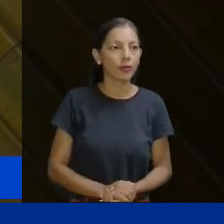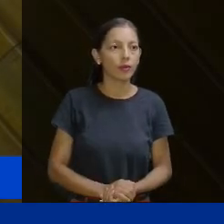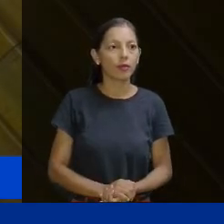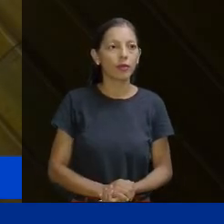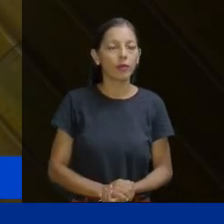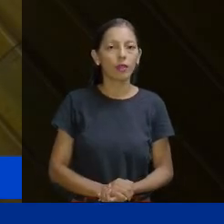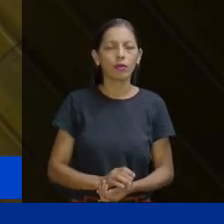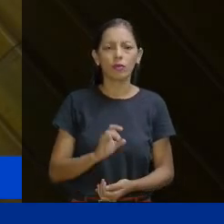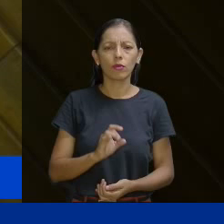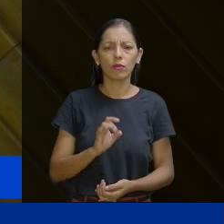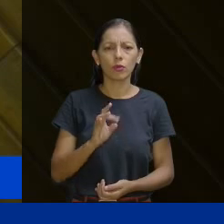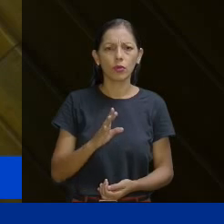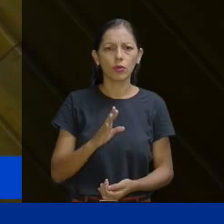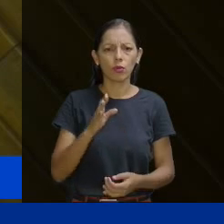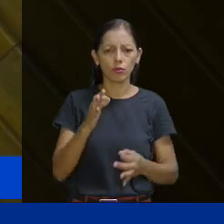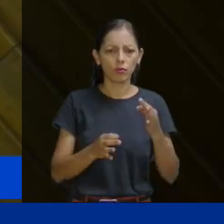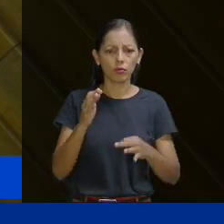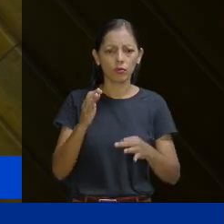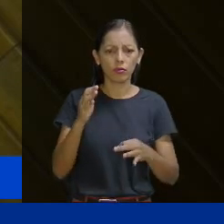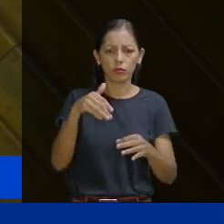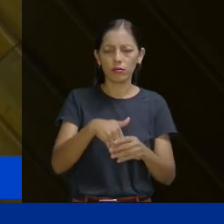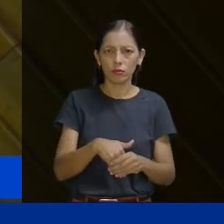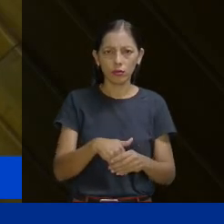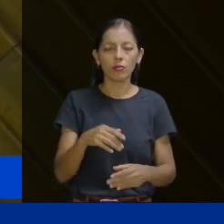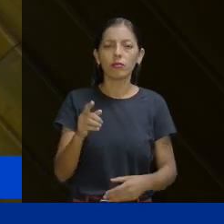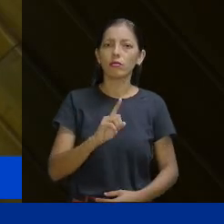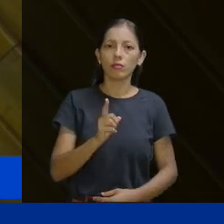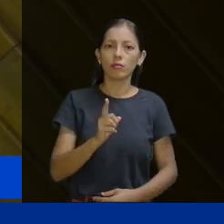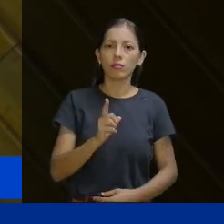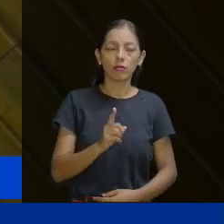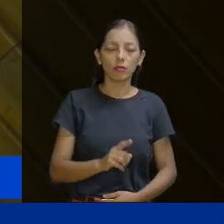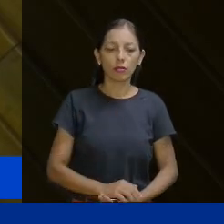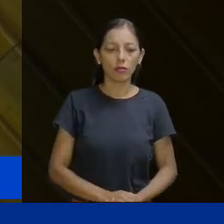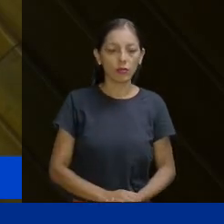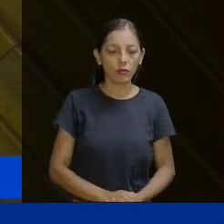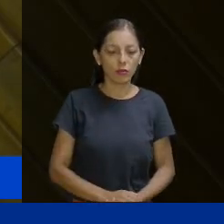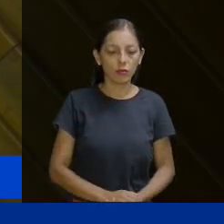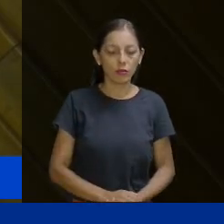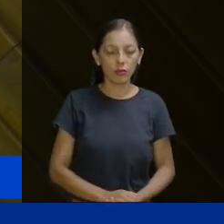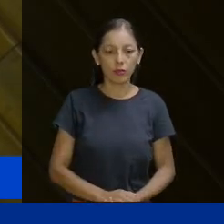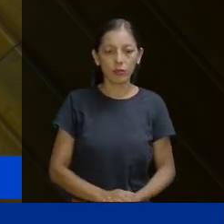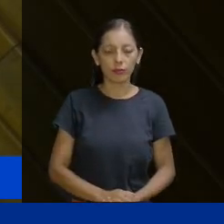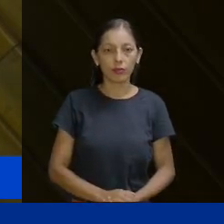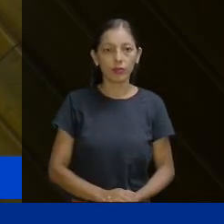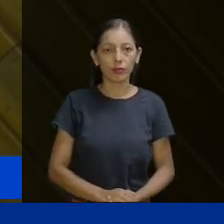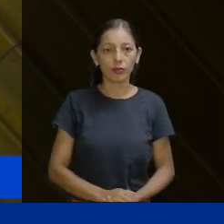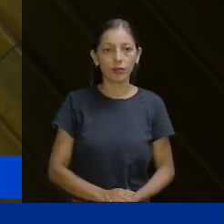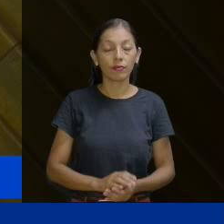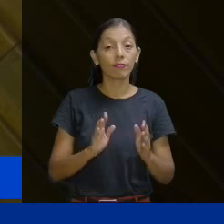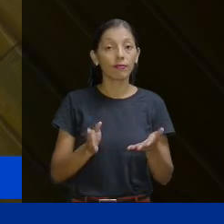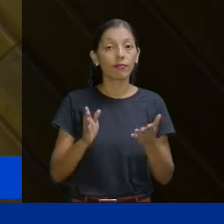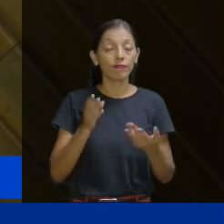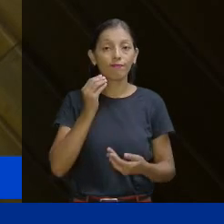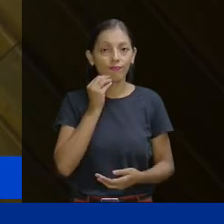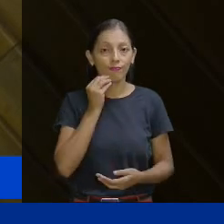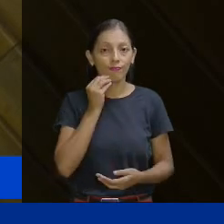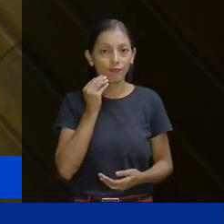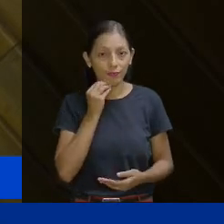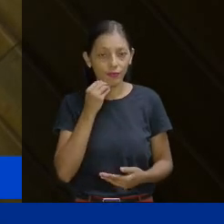só a justiça eleitoral. Eu tive a oportunidade de